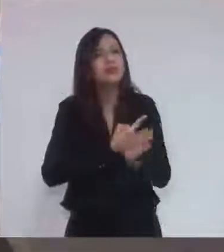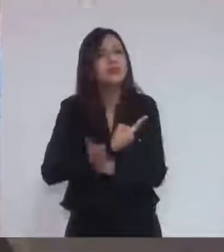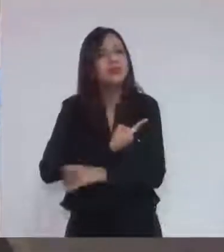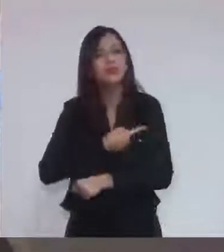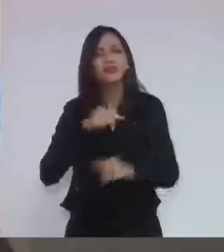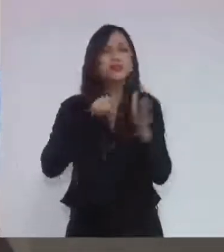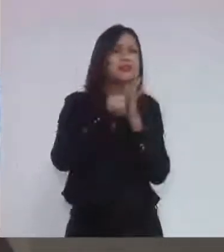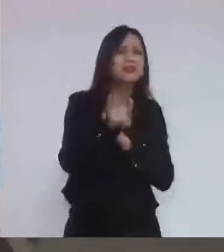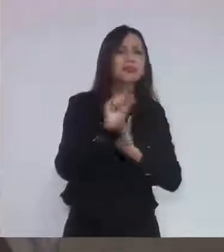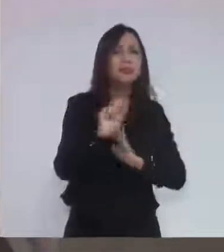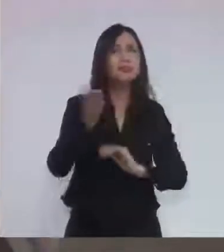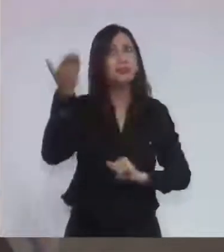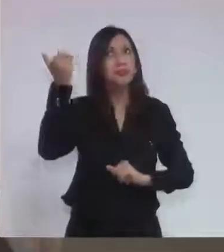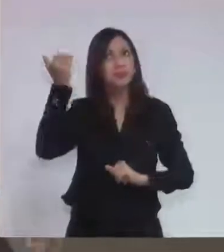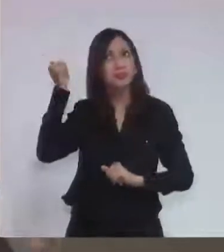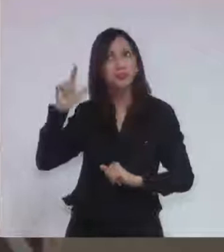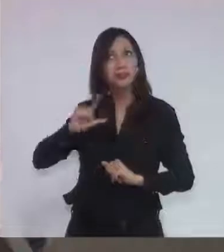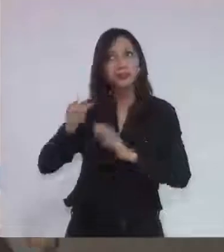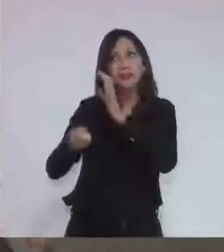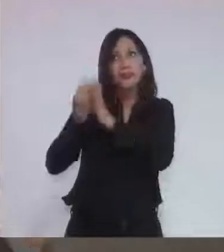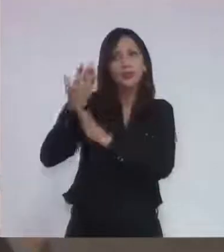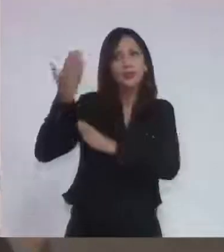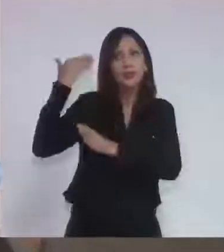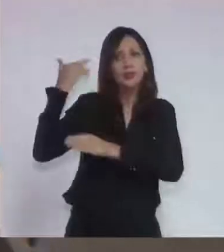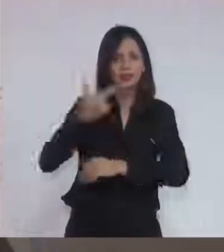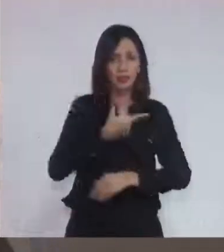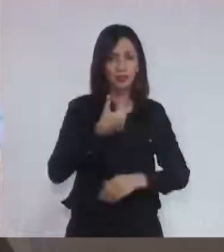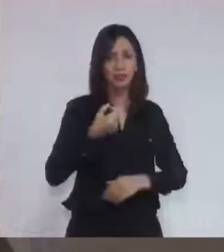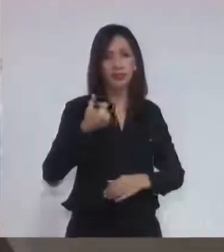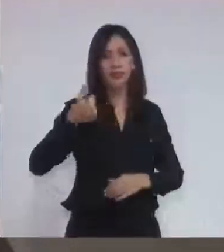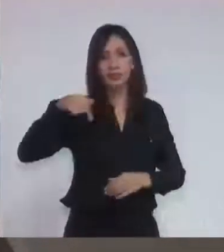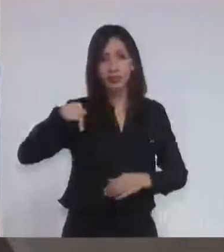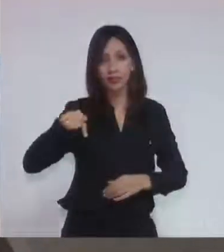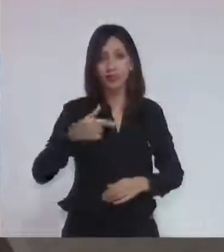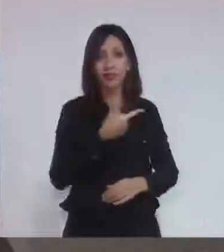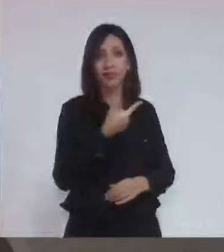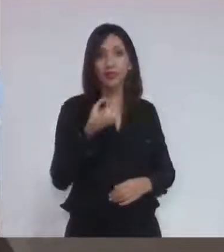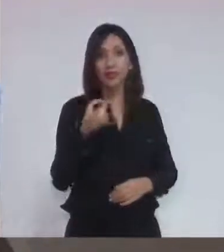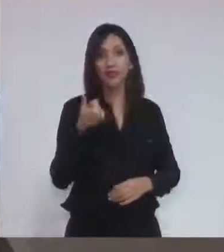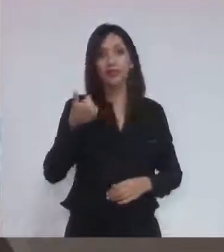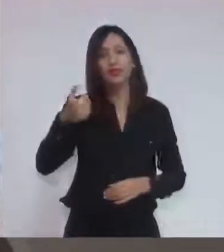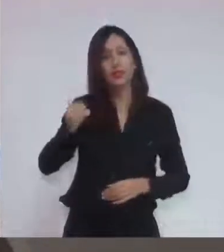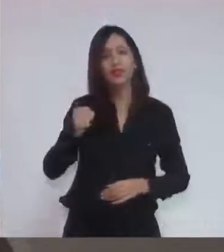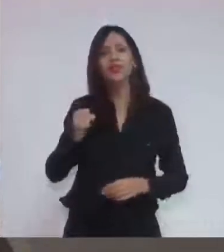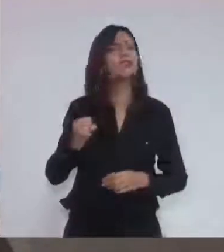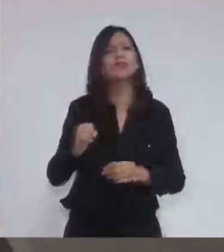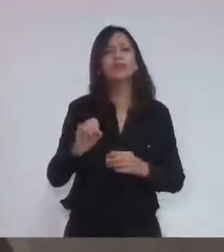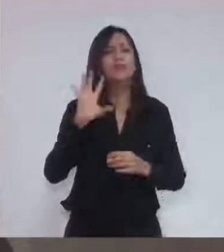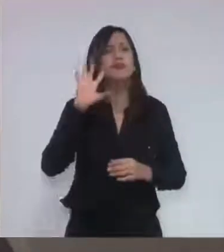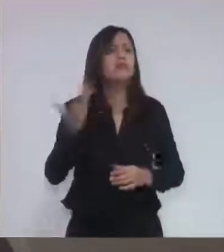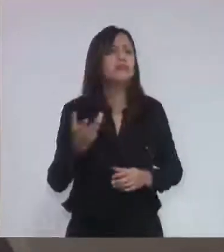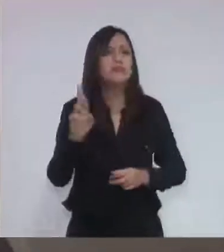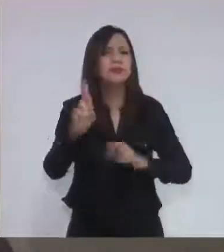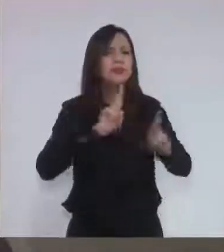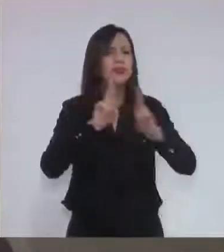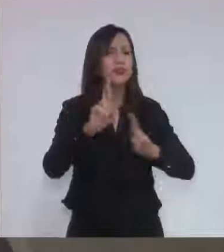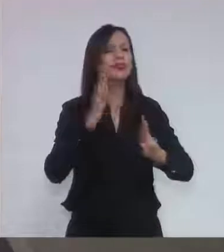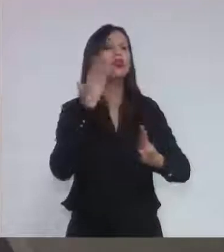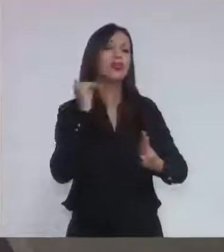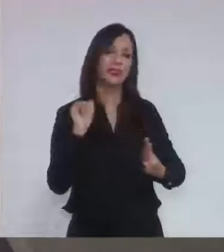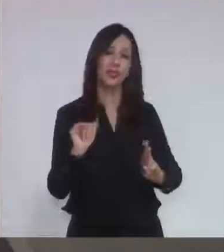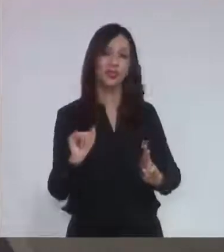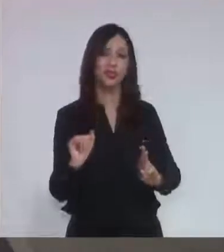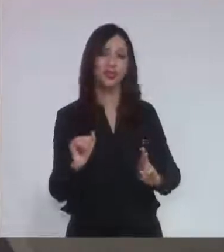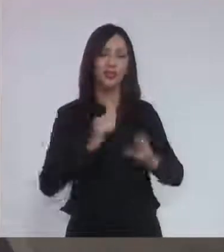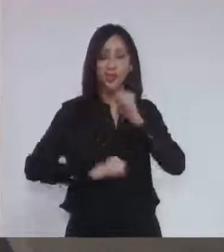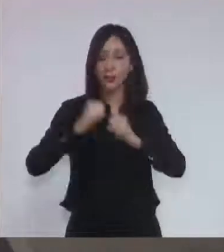ou que aconteceram em 2017 e 2018, quantos conseguiram a solução? É isso que a gente quer saber. O